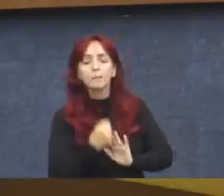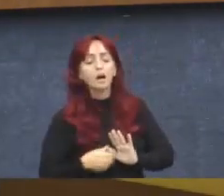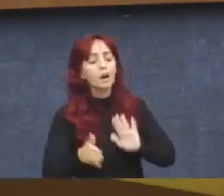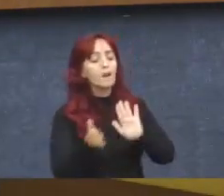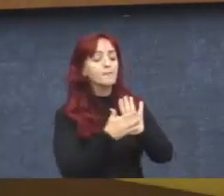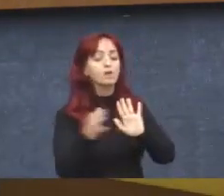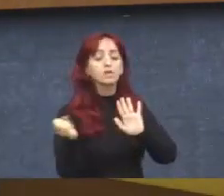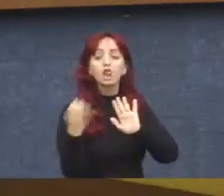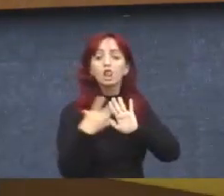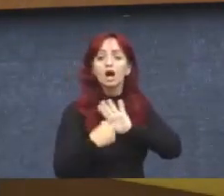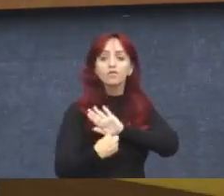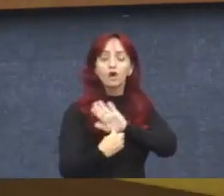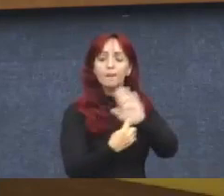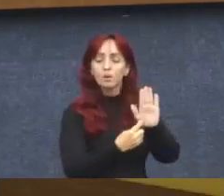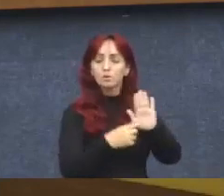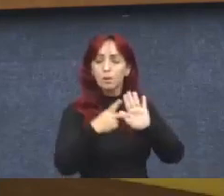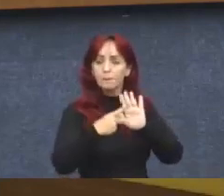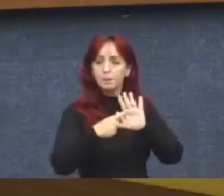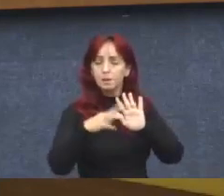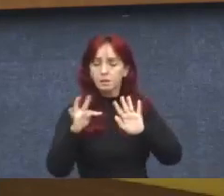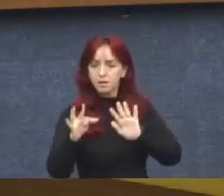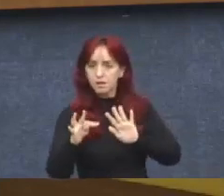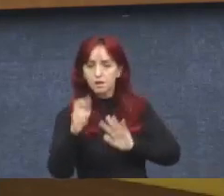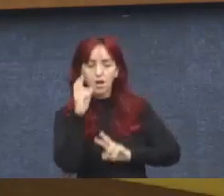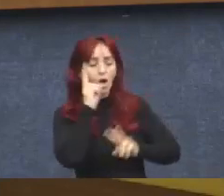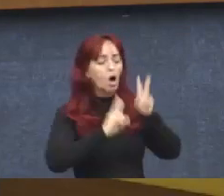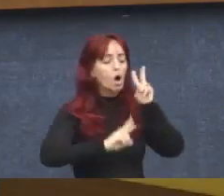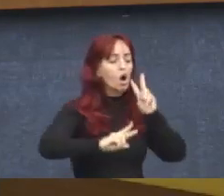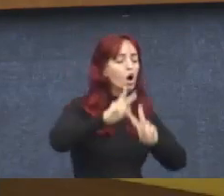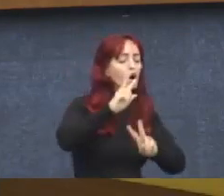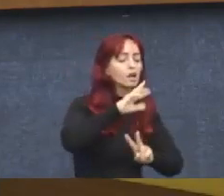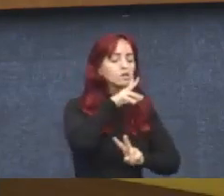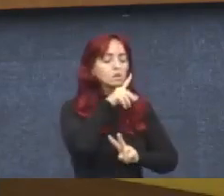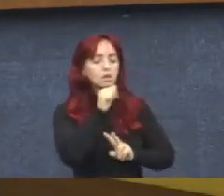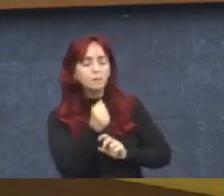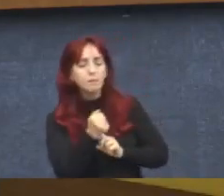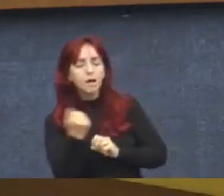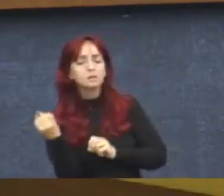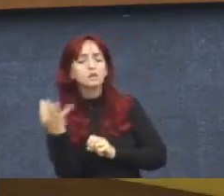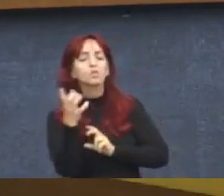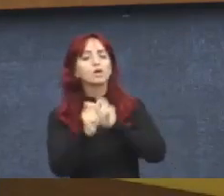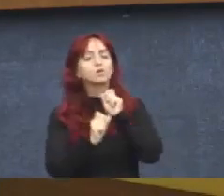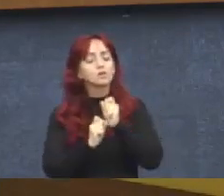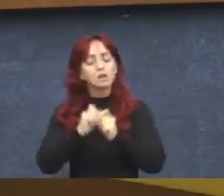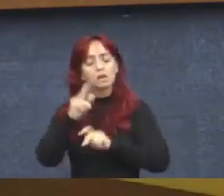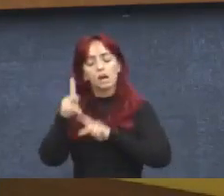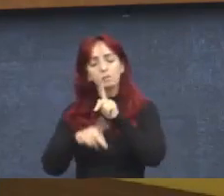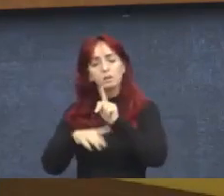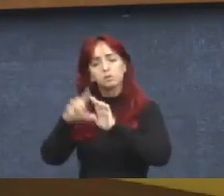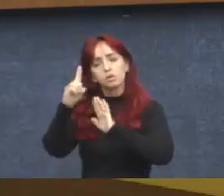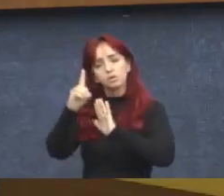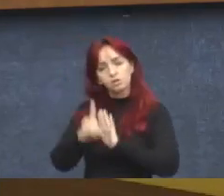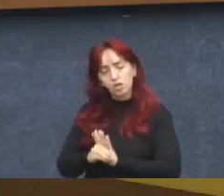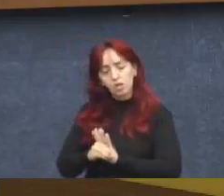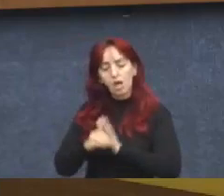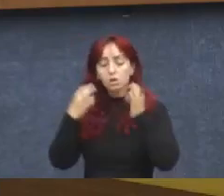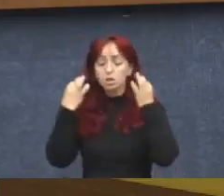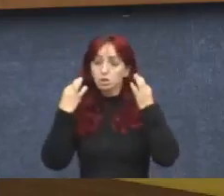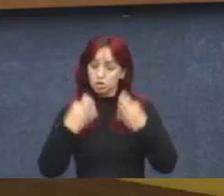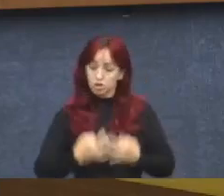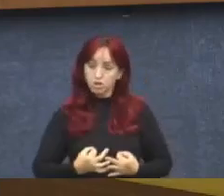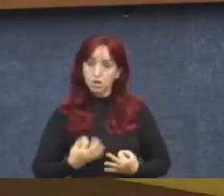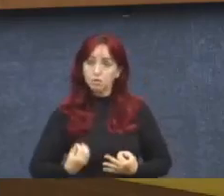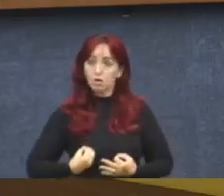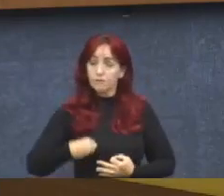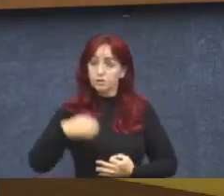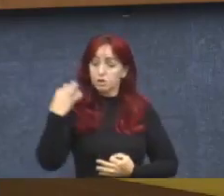Partido dos Trabalhadores. Olhar os animais não humanos enquanto sujeitos de direitos, dignos de uma vida justa, é